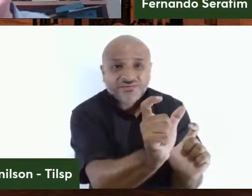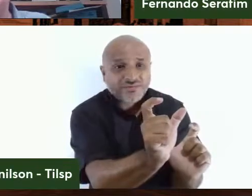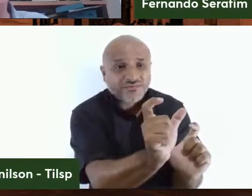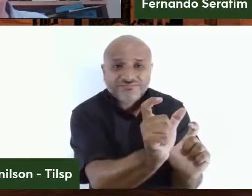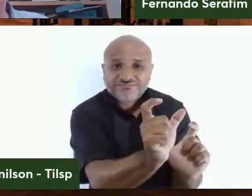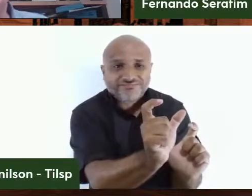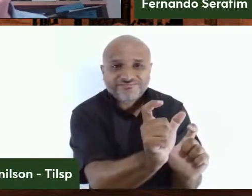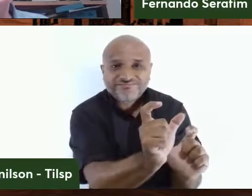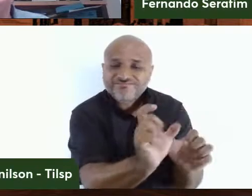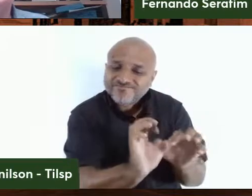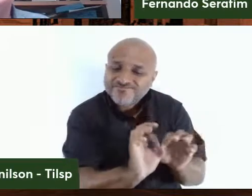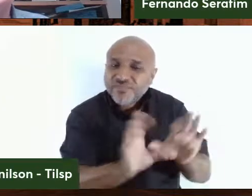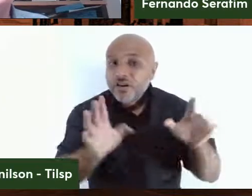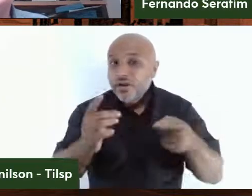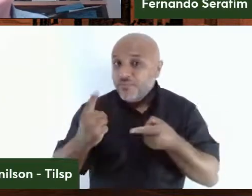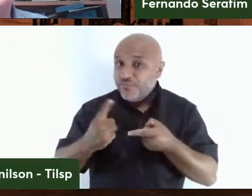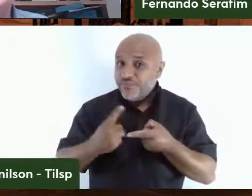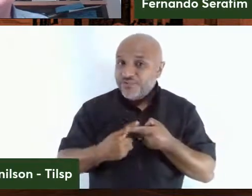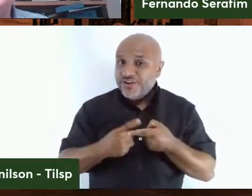Porque ele tem uma consciência